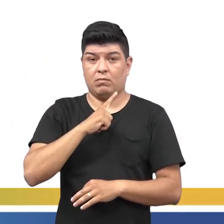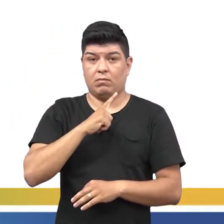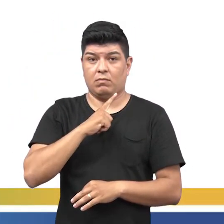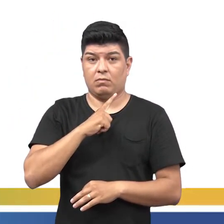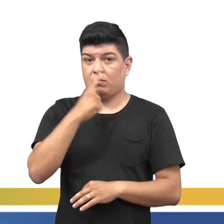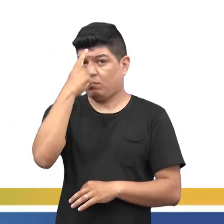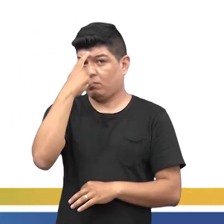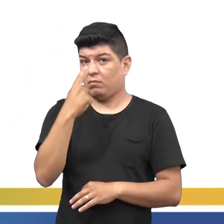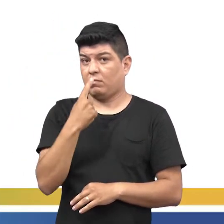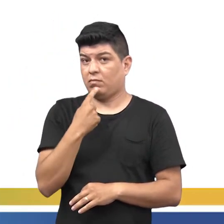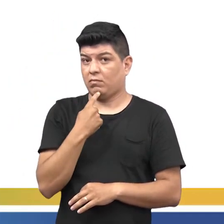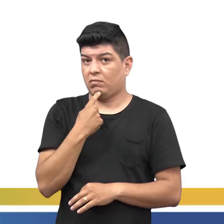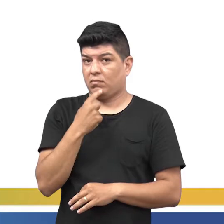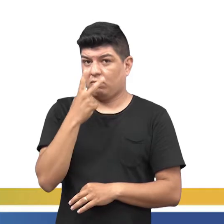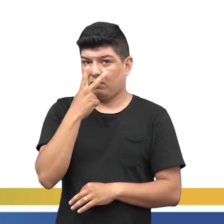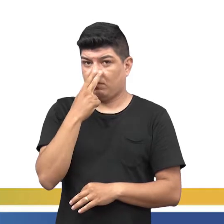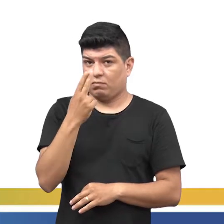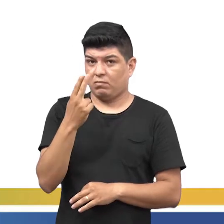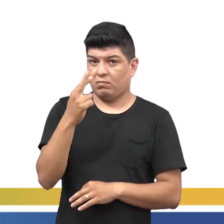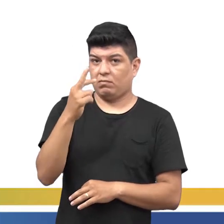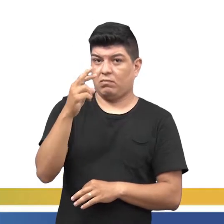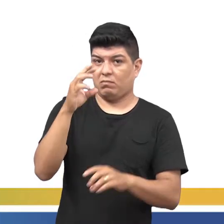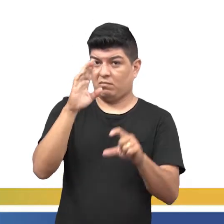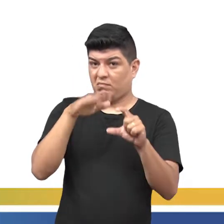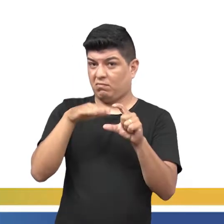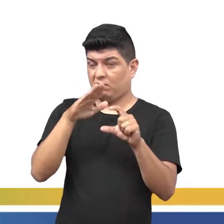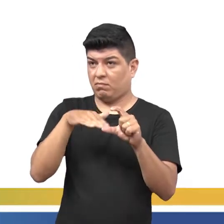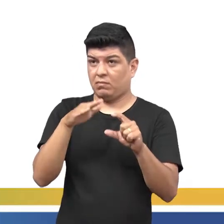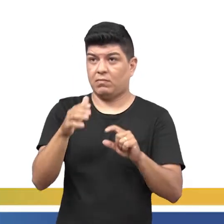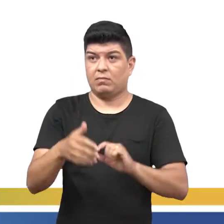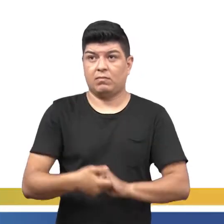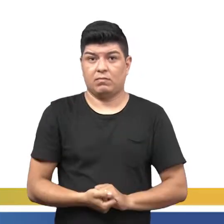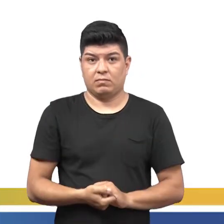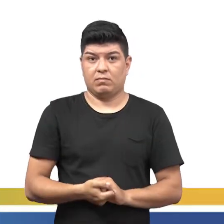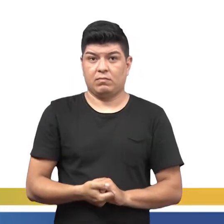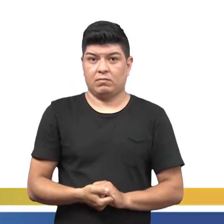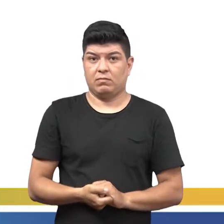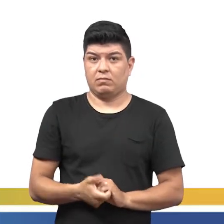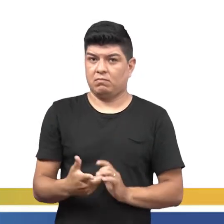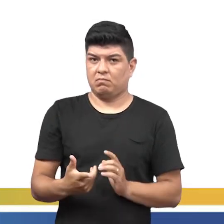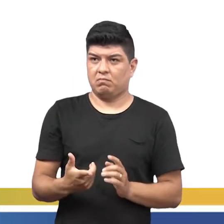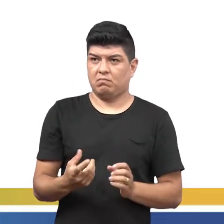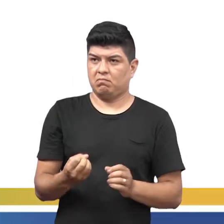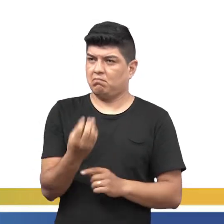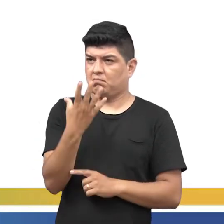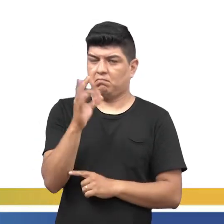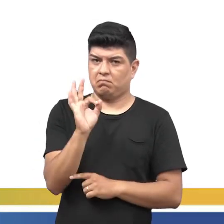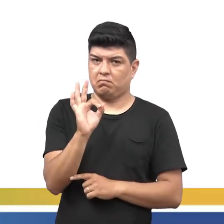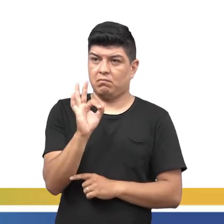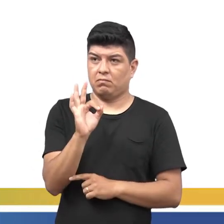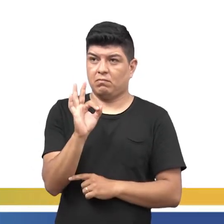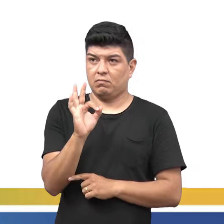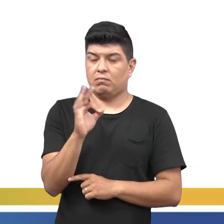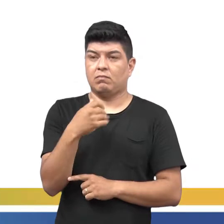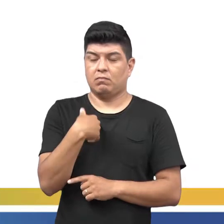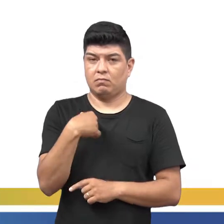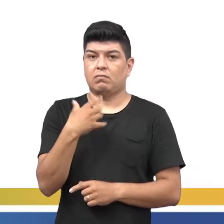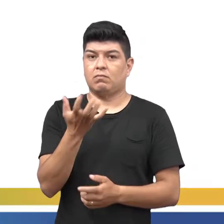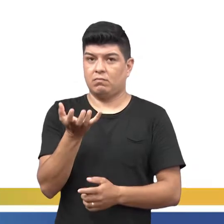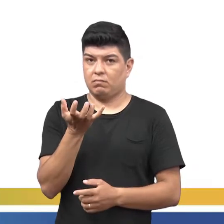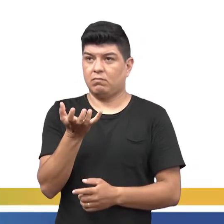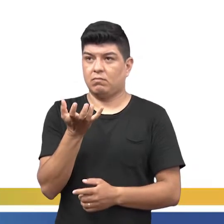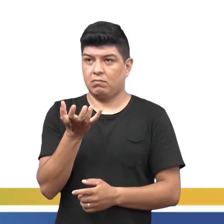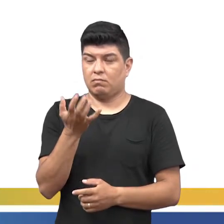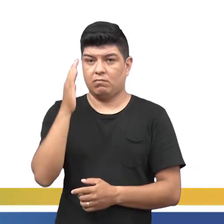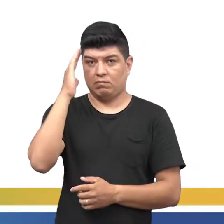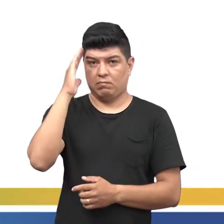uma figura meio que mitológica. Isso não foi por acaso, isso aqui foi proposital, para a gente entender